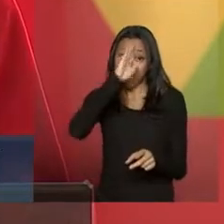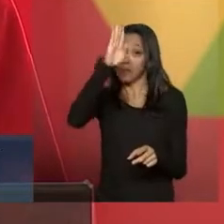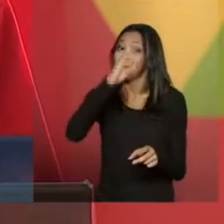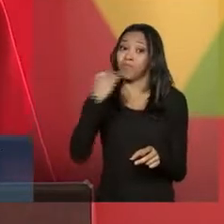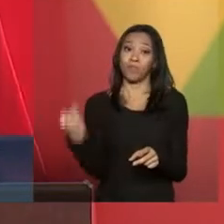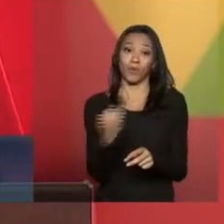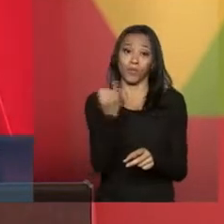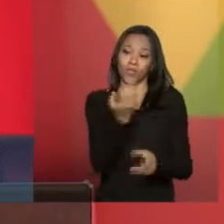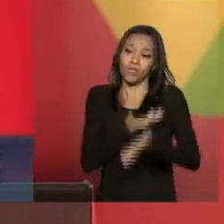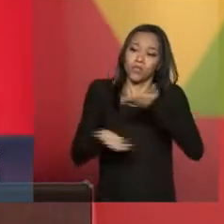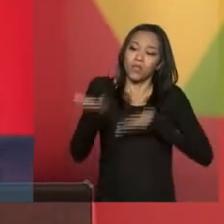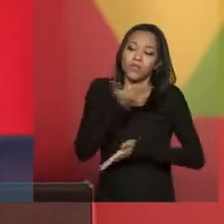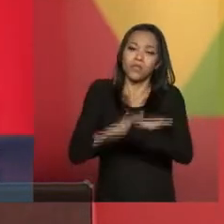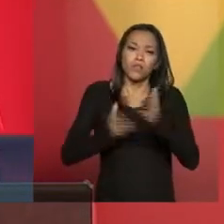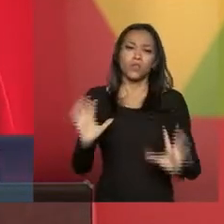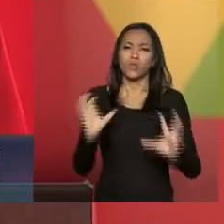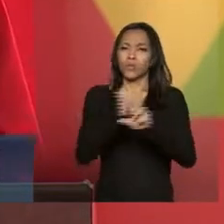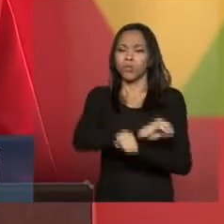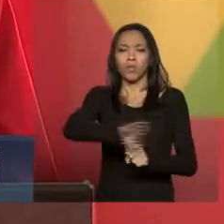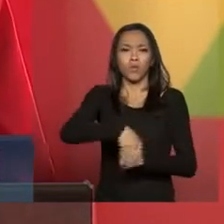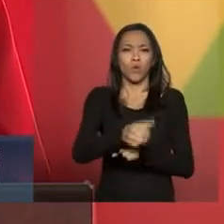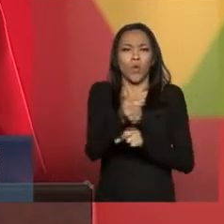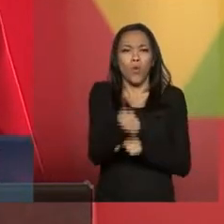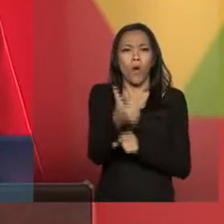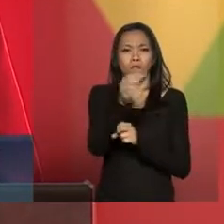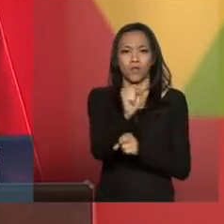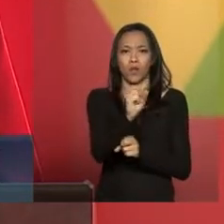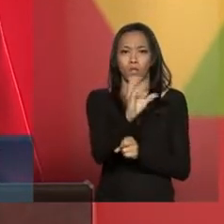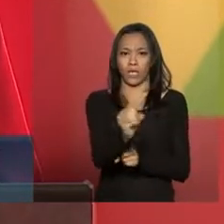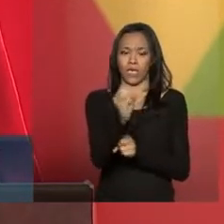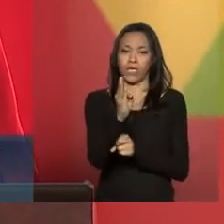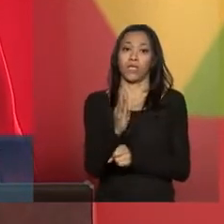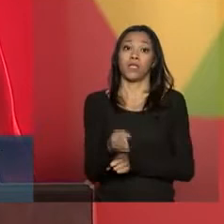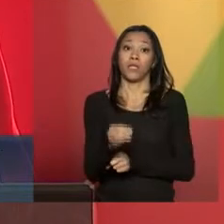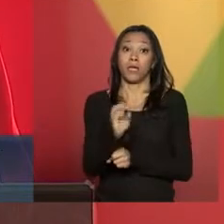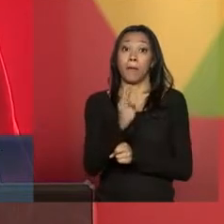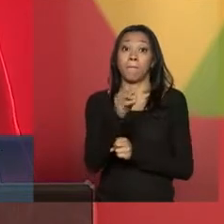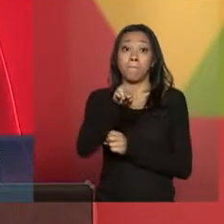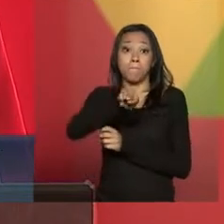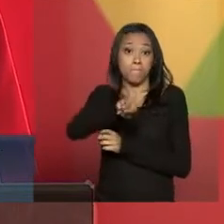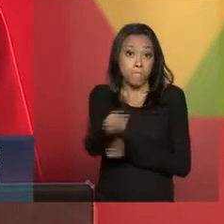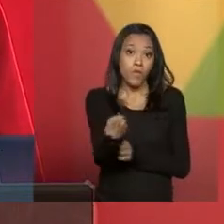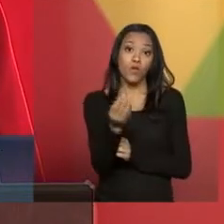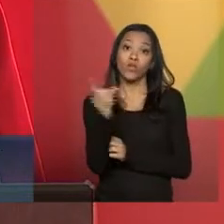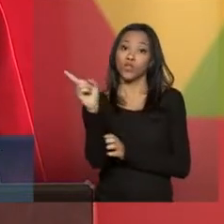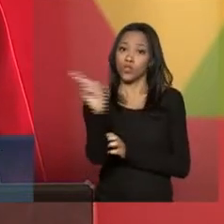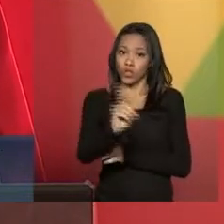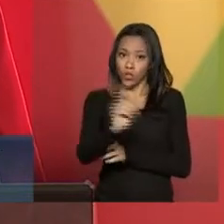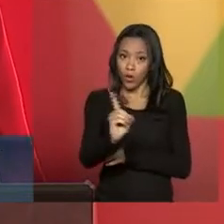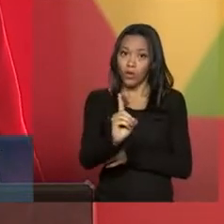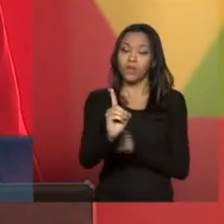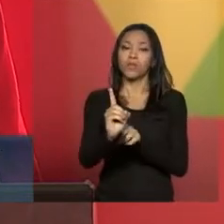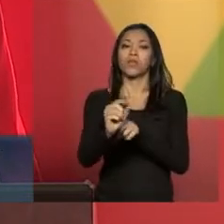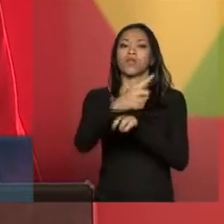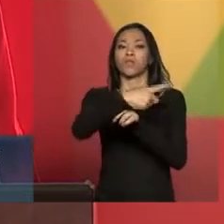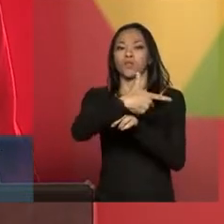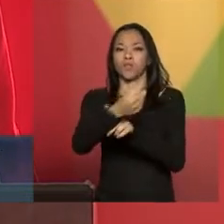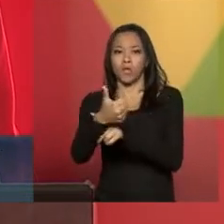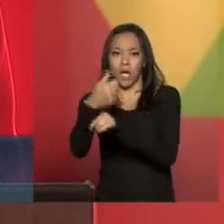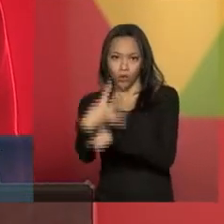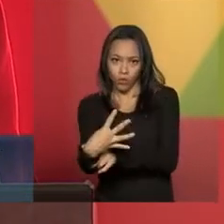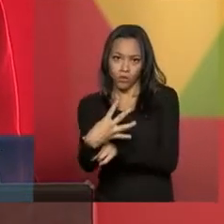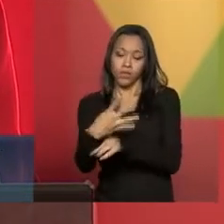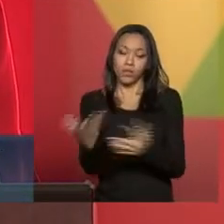relacionamento, totalizou quase 80 bilhões de dólares em 2014. A China é hoje